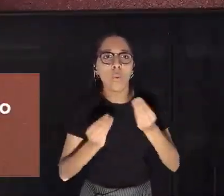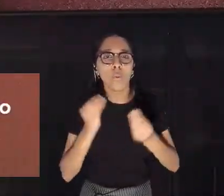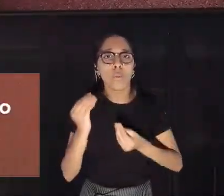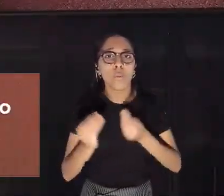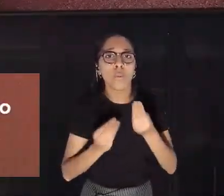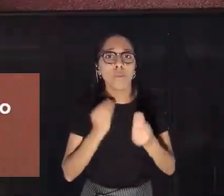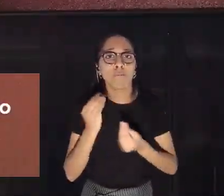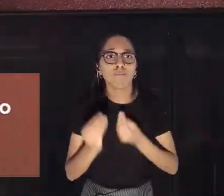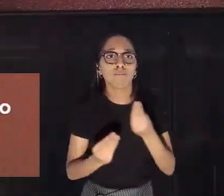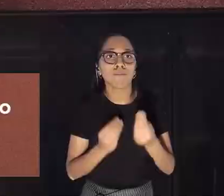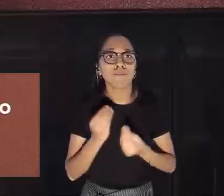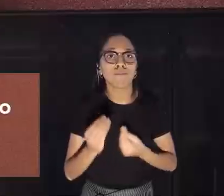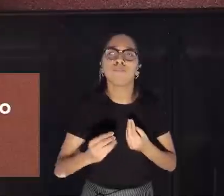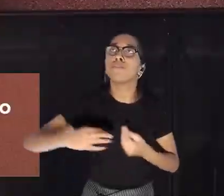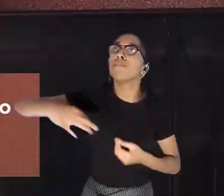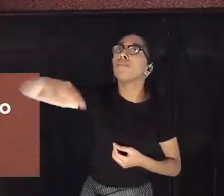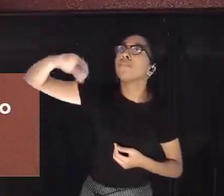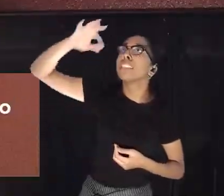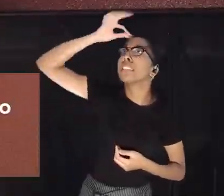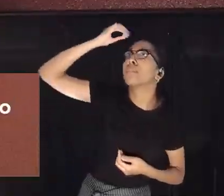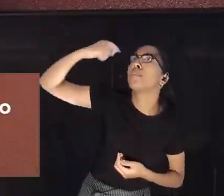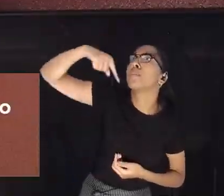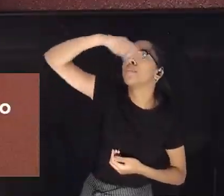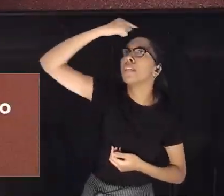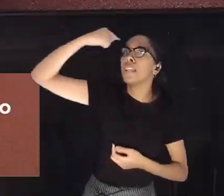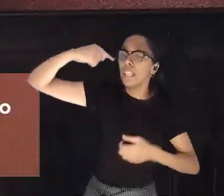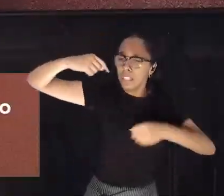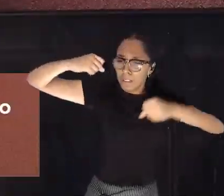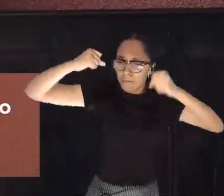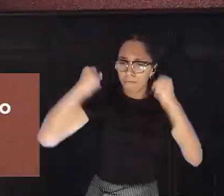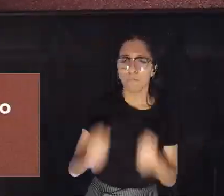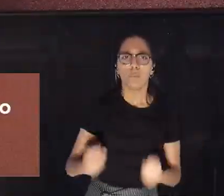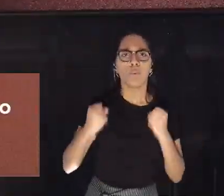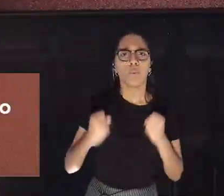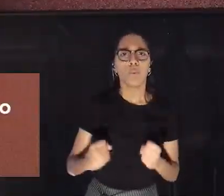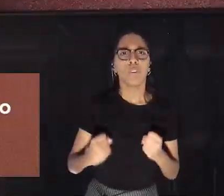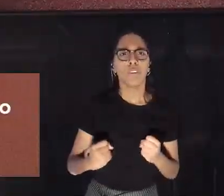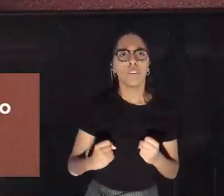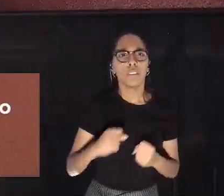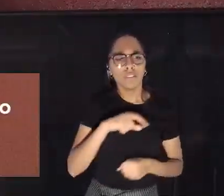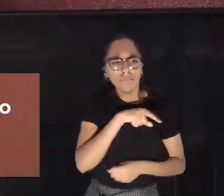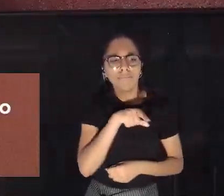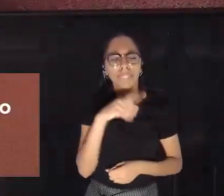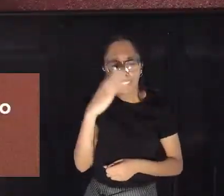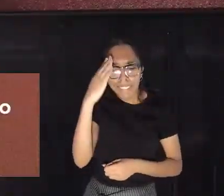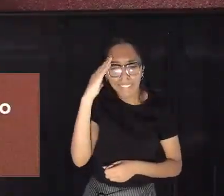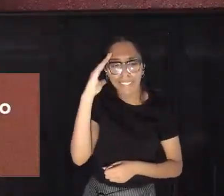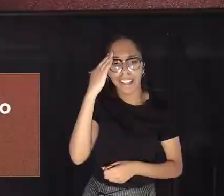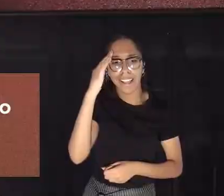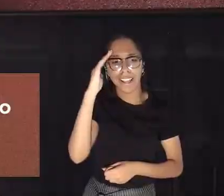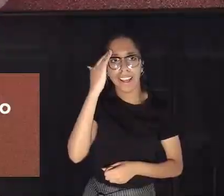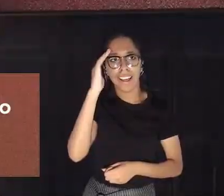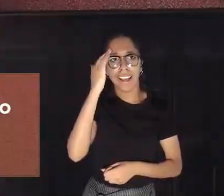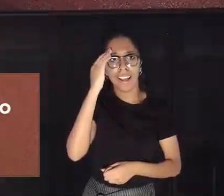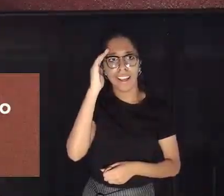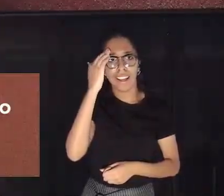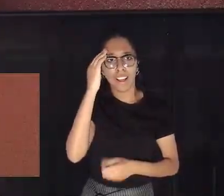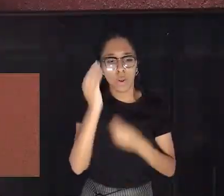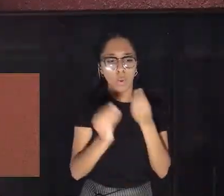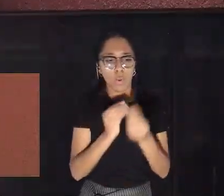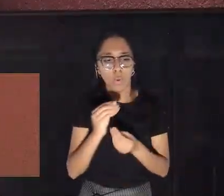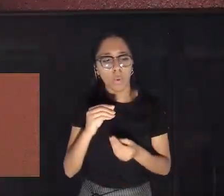poder, no Espírito Santo e na plena convicção. Vocês sabem como procedemos entre vocês em seu